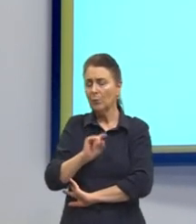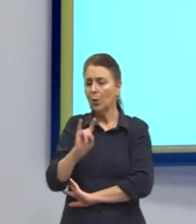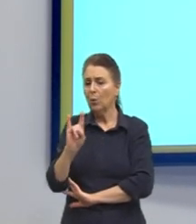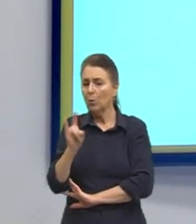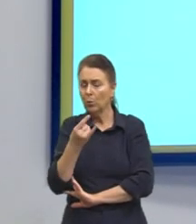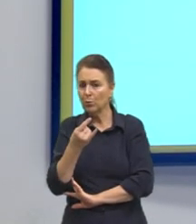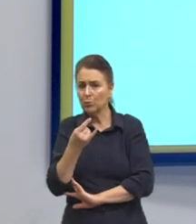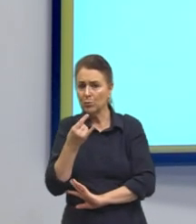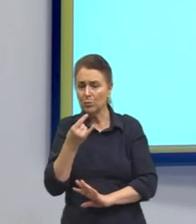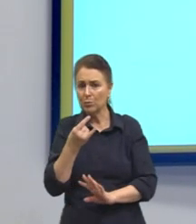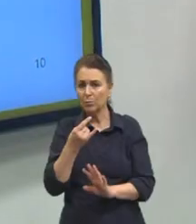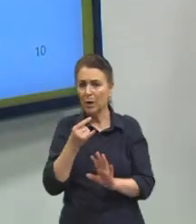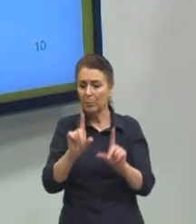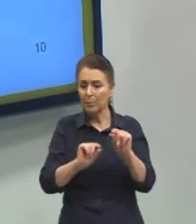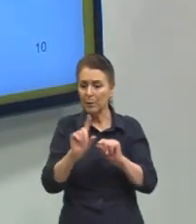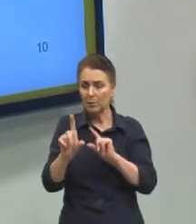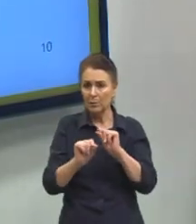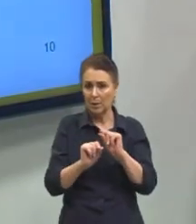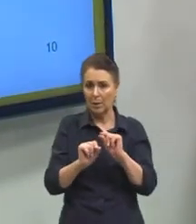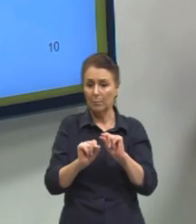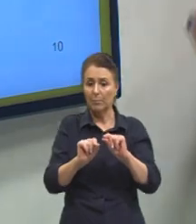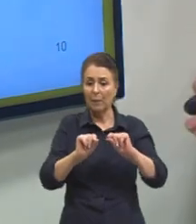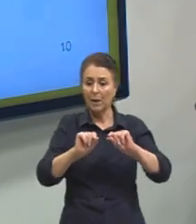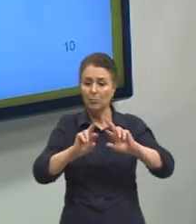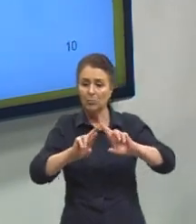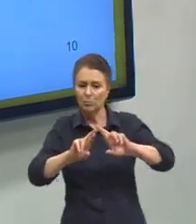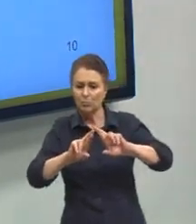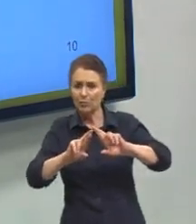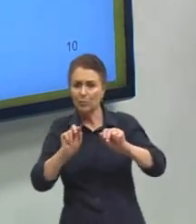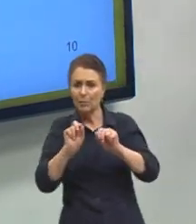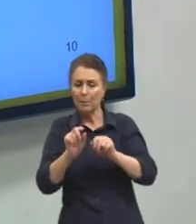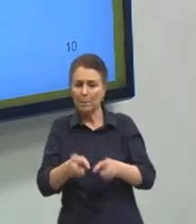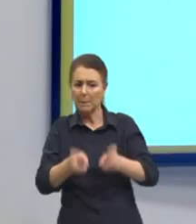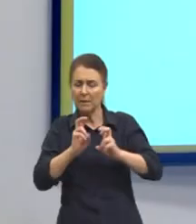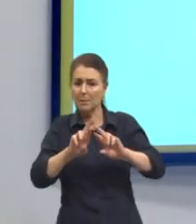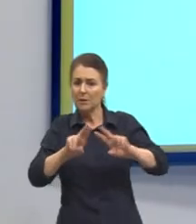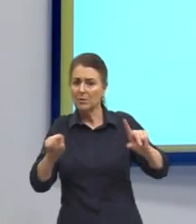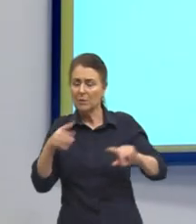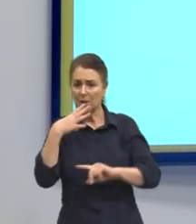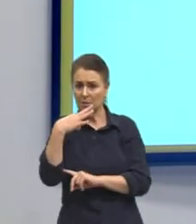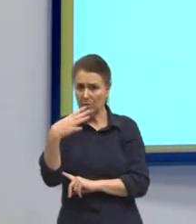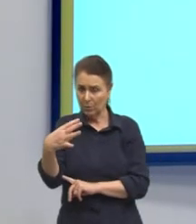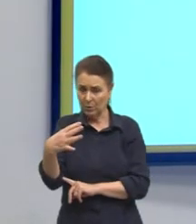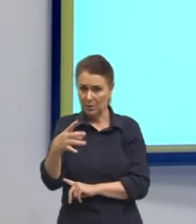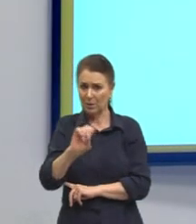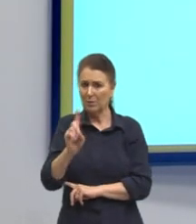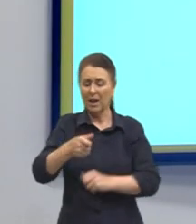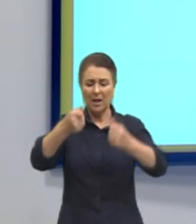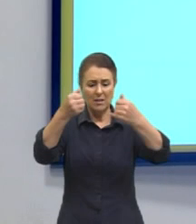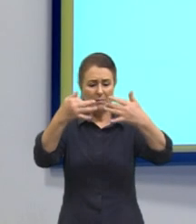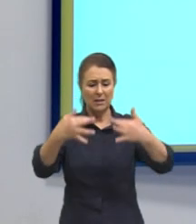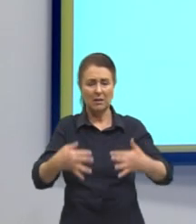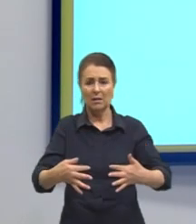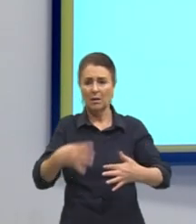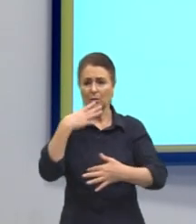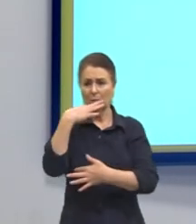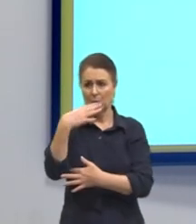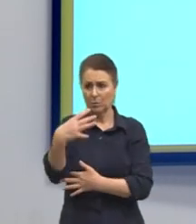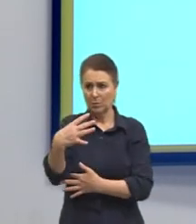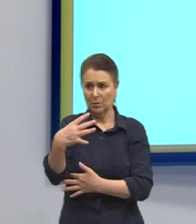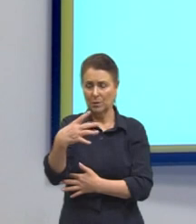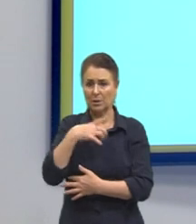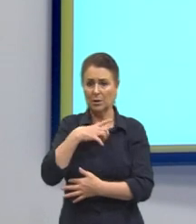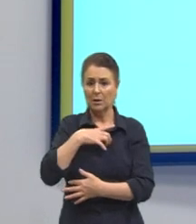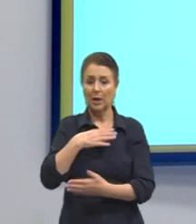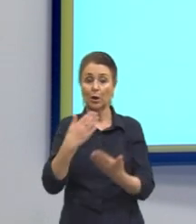fazer uma pequena distinção de cores de novo já não é né Essa opção porque a gente não está falando de cores e aí a gente poderia ficar em dúvida né entre a